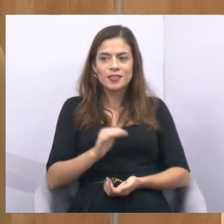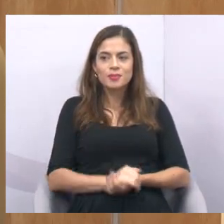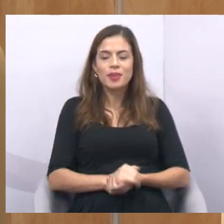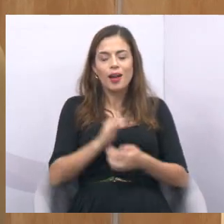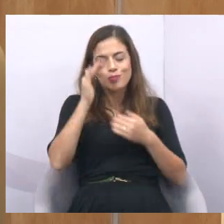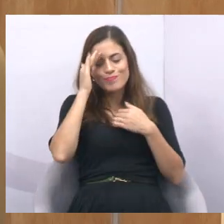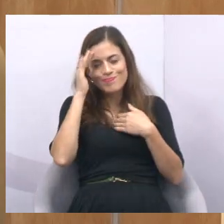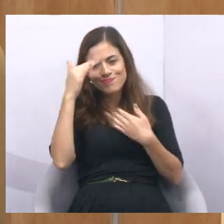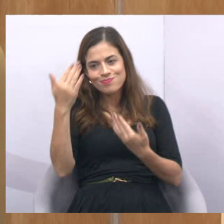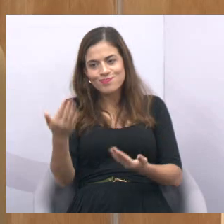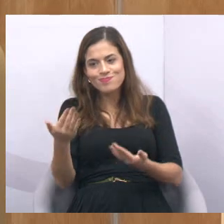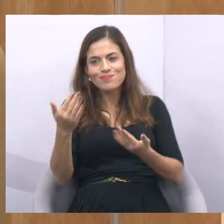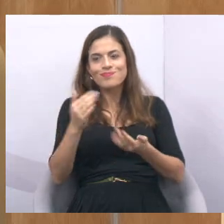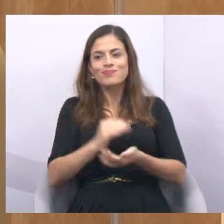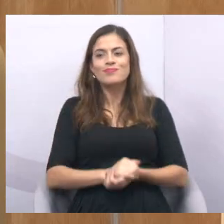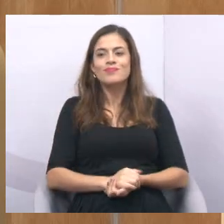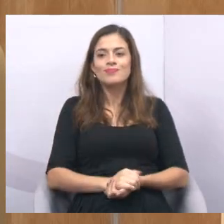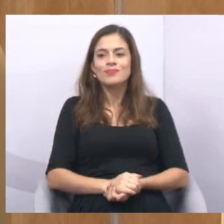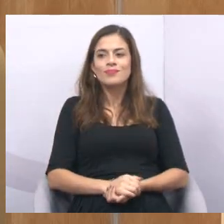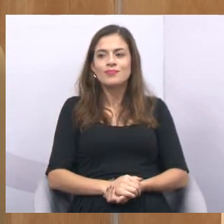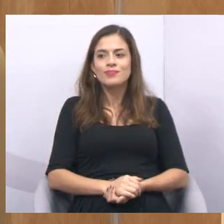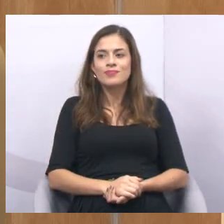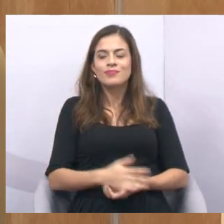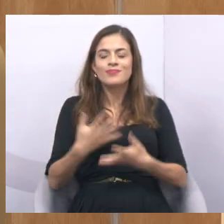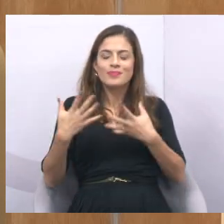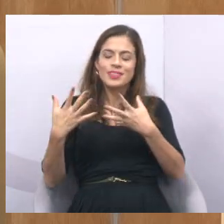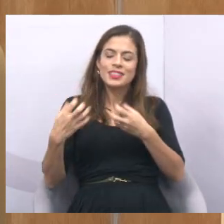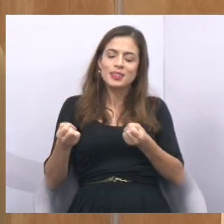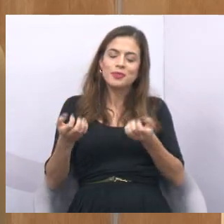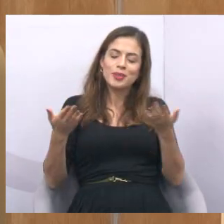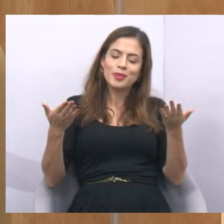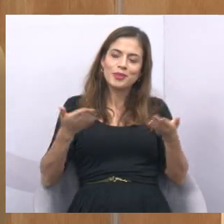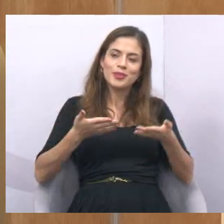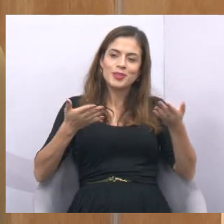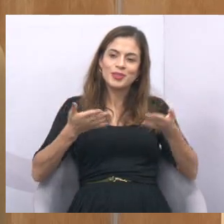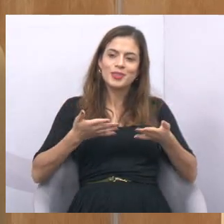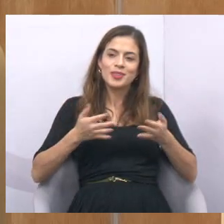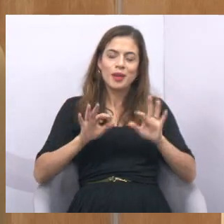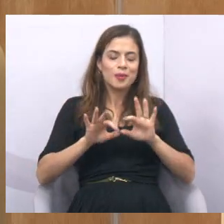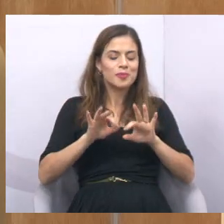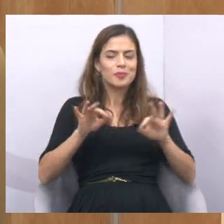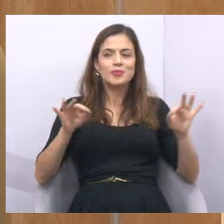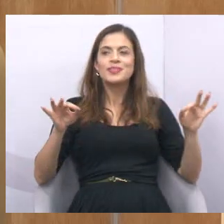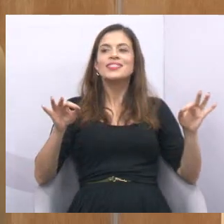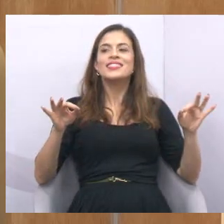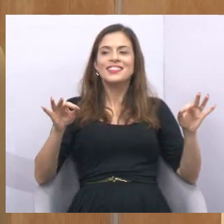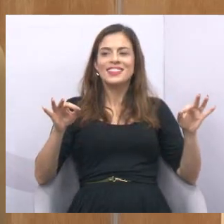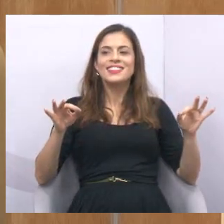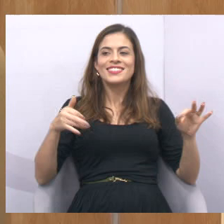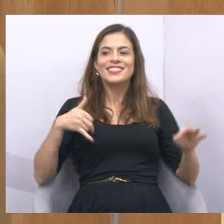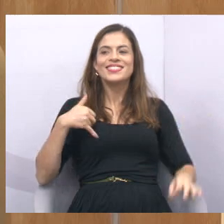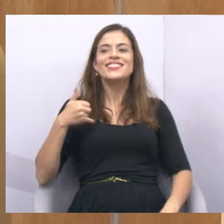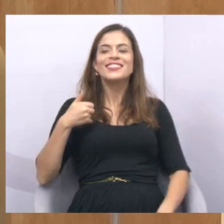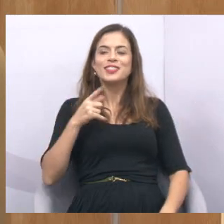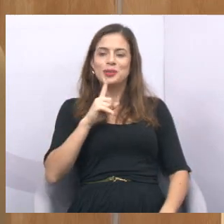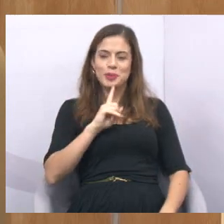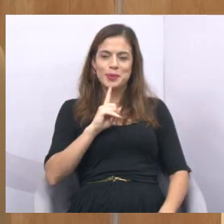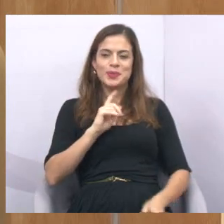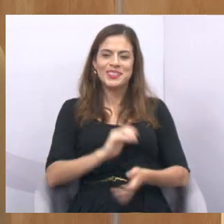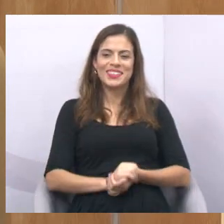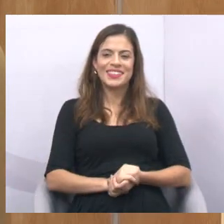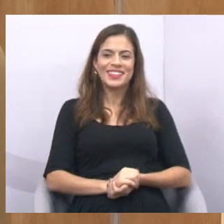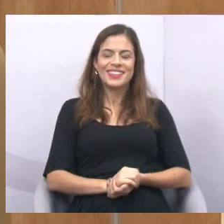honraria que hoje eu recebi, é o presente de meus 80 anos.